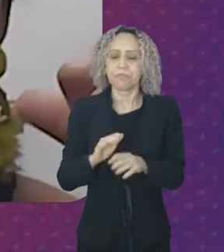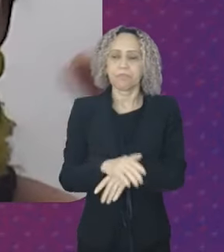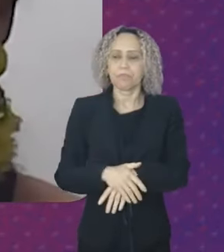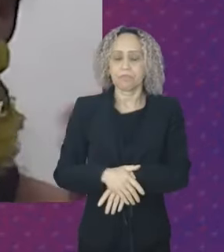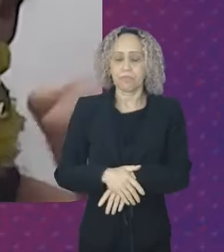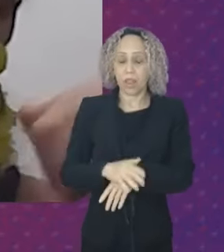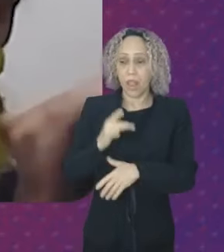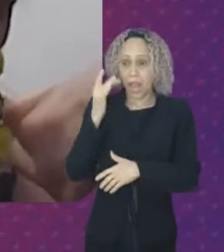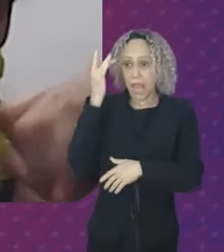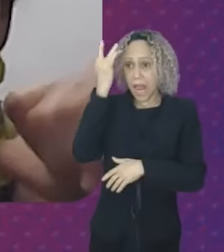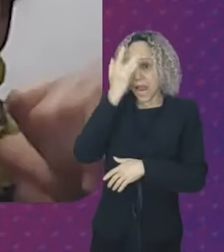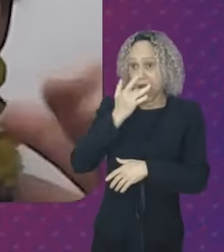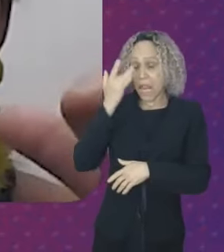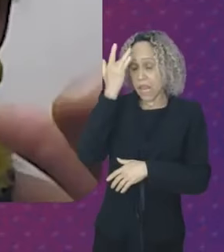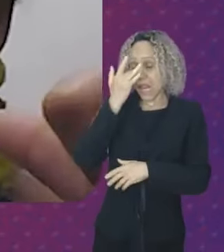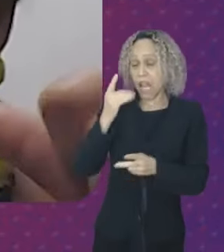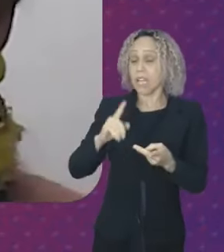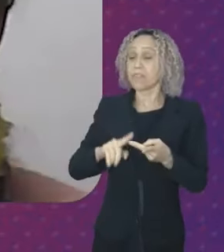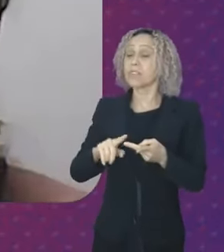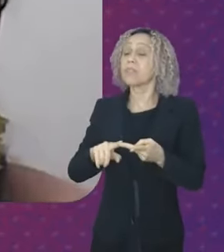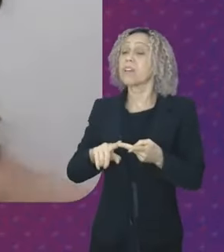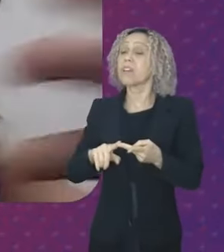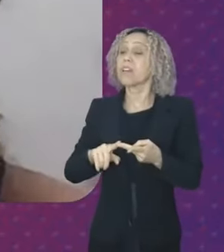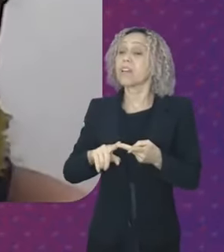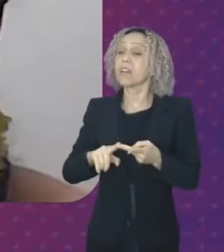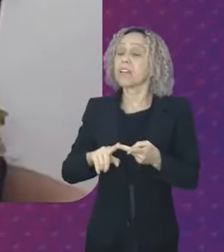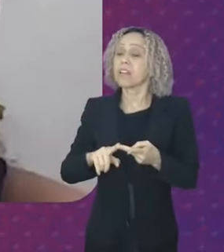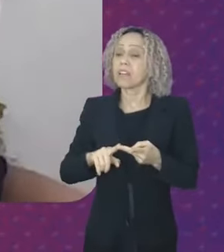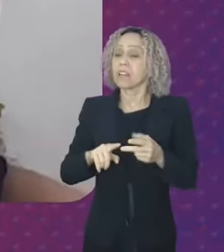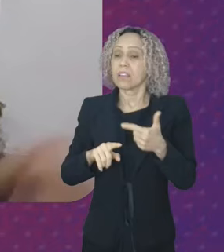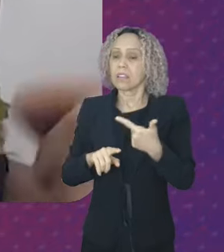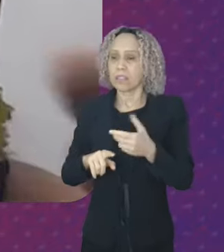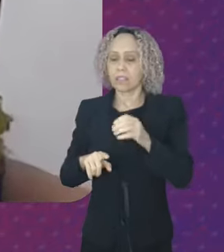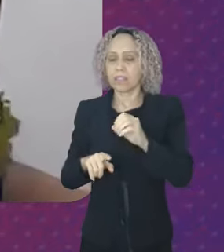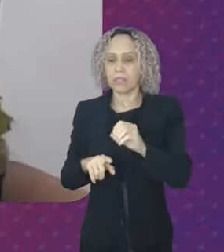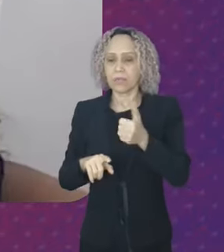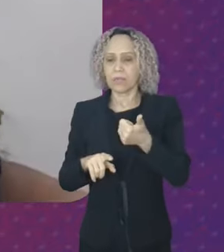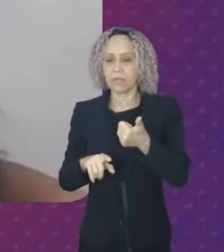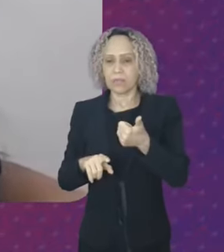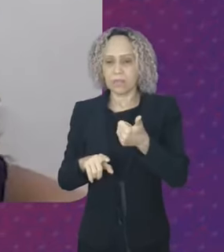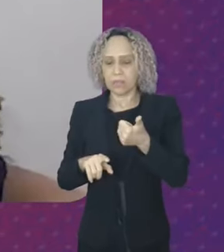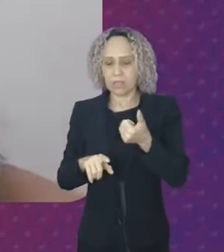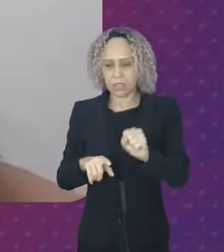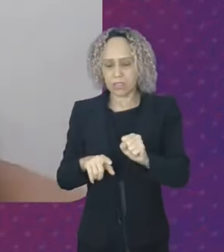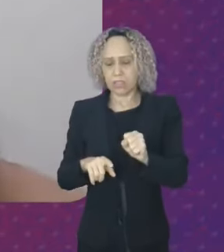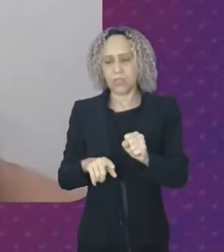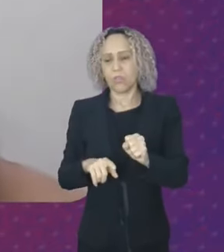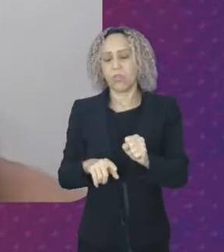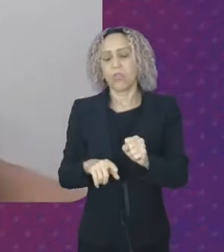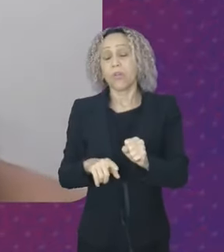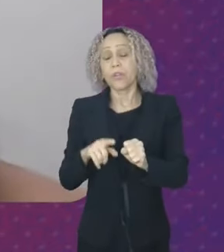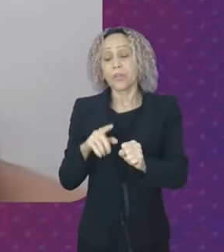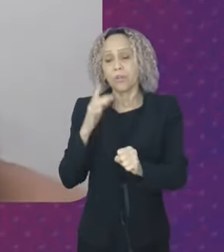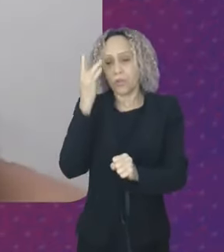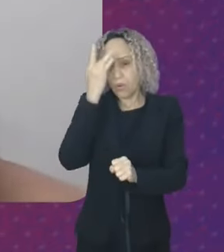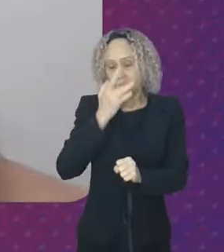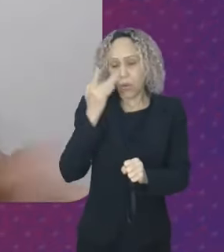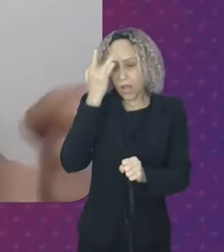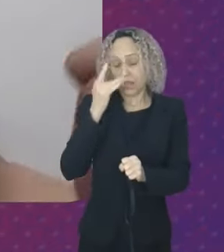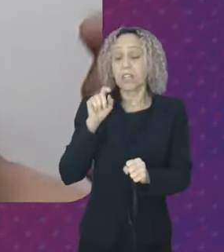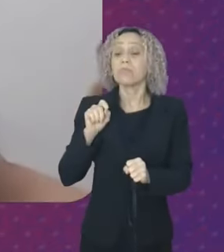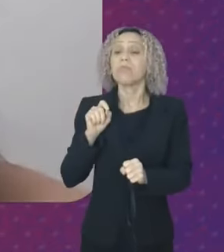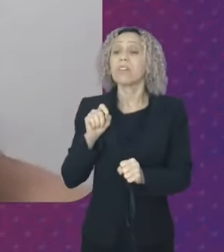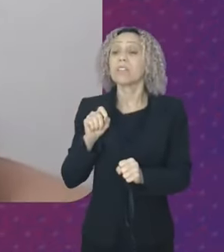Fernando Haddad na campanha de 2018, que ele vinha fazendo a defesa do companheiro